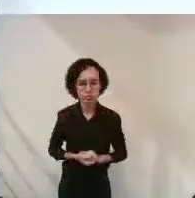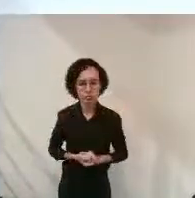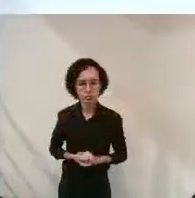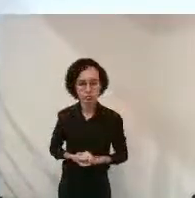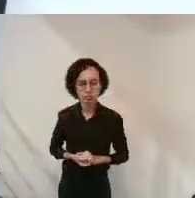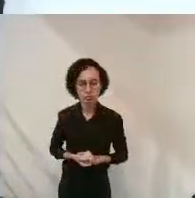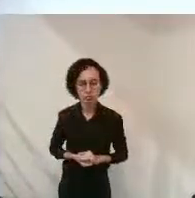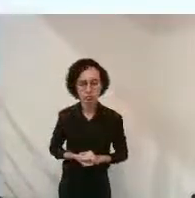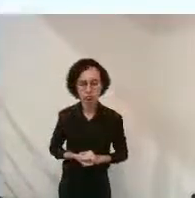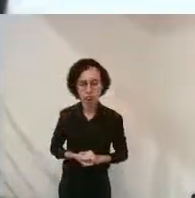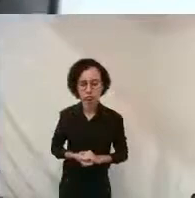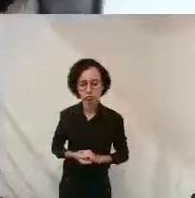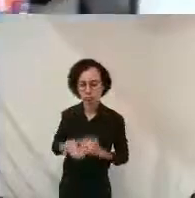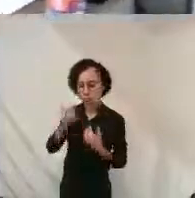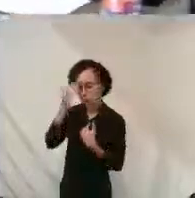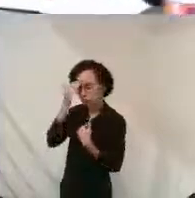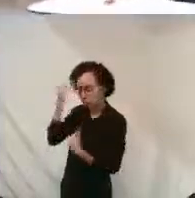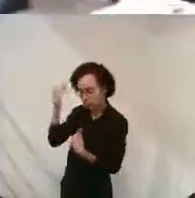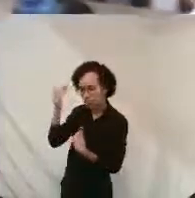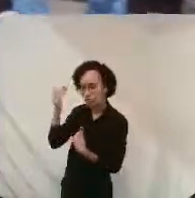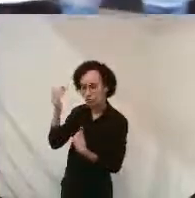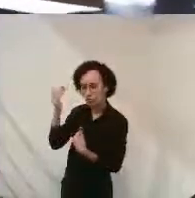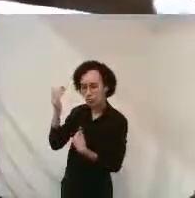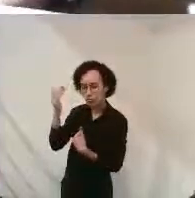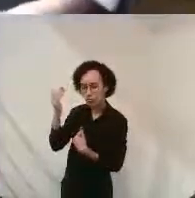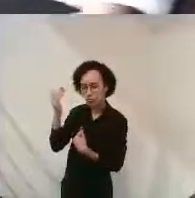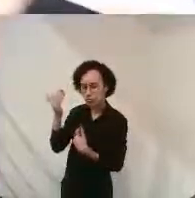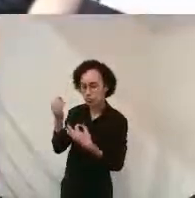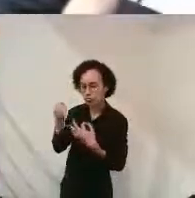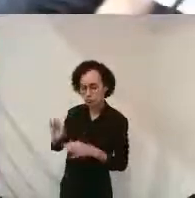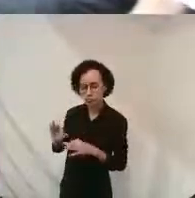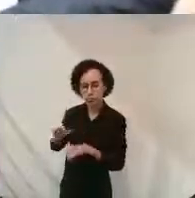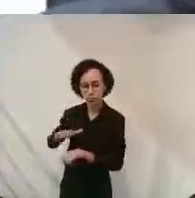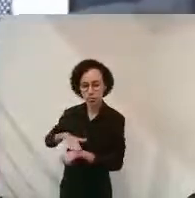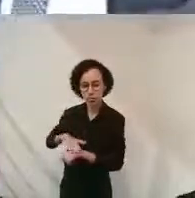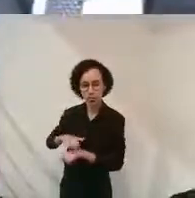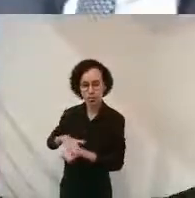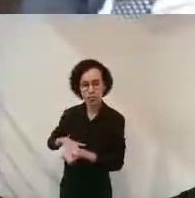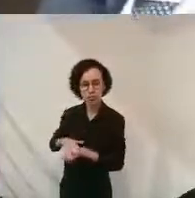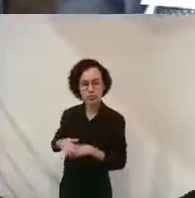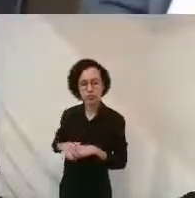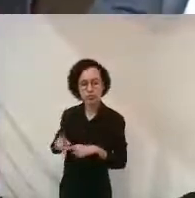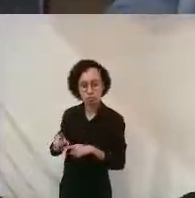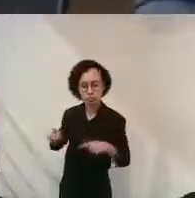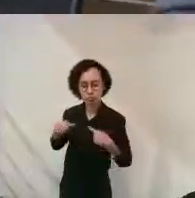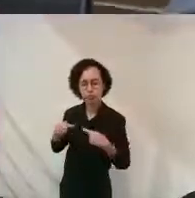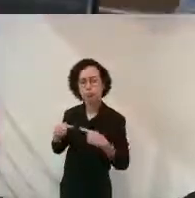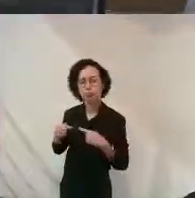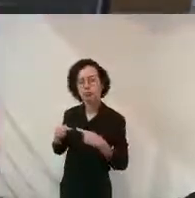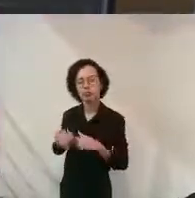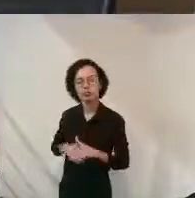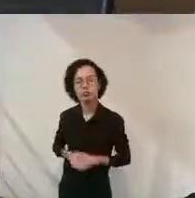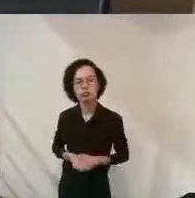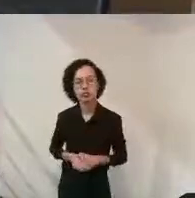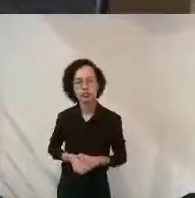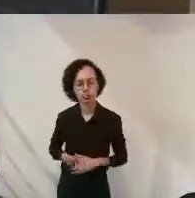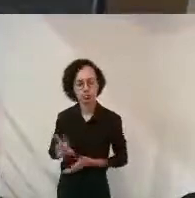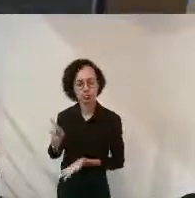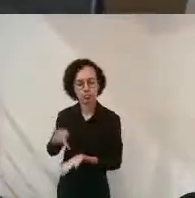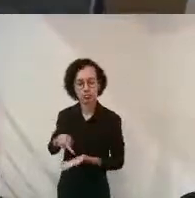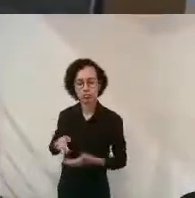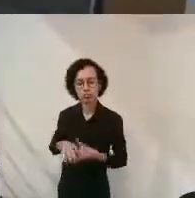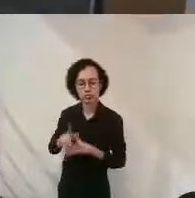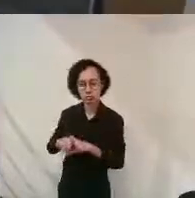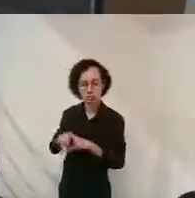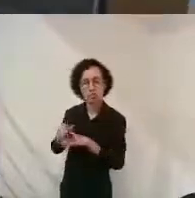Doutor Alexandre, nós que agradecemos. Você cumpriu de forma brilhante aqui a missão que o doutor Lobete passou. E, realmente,